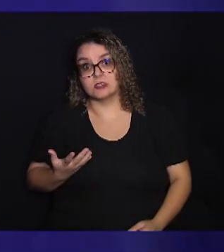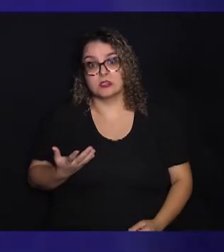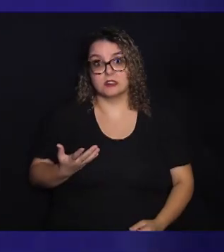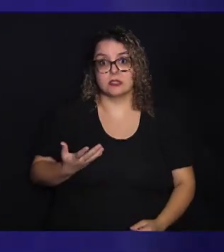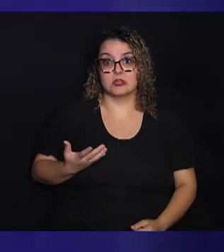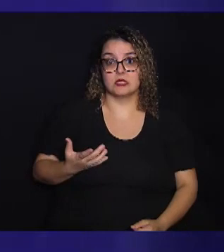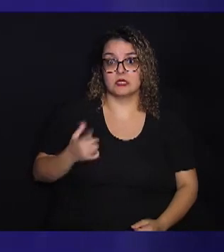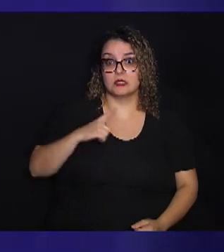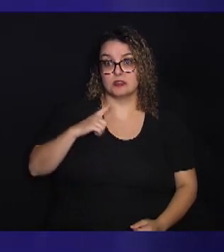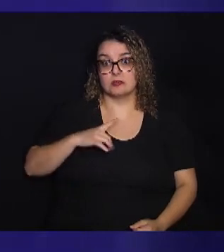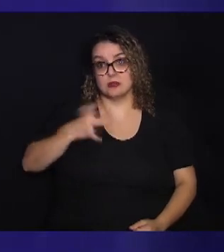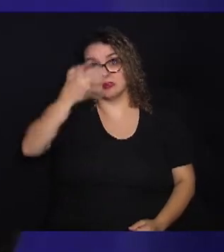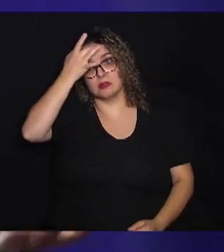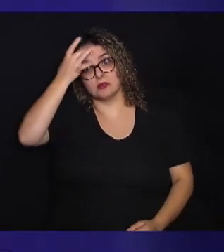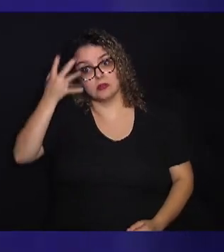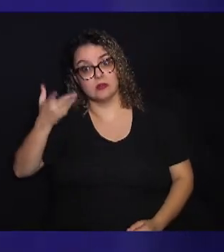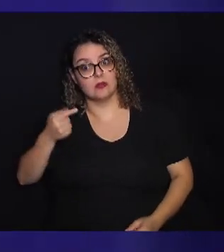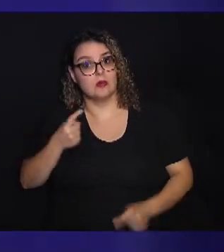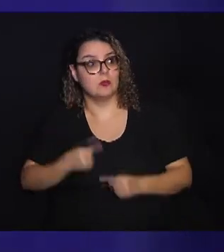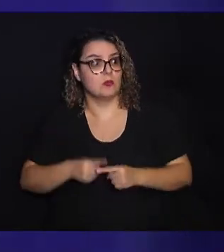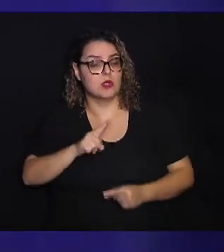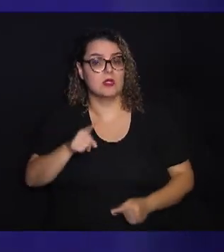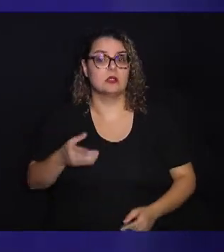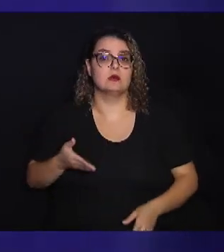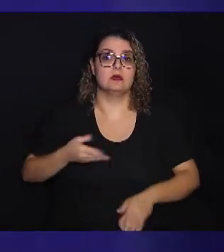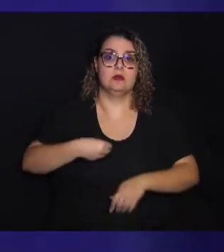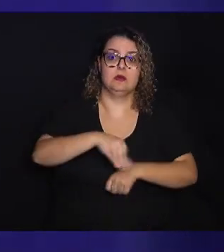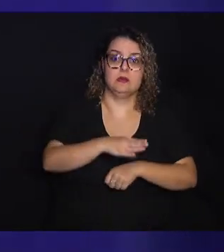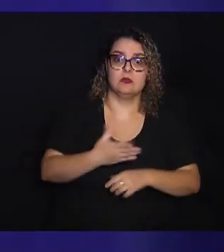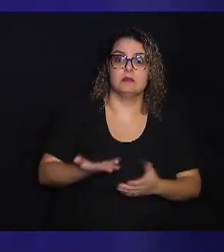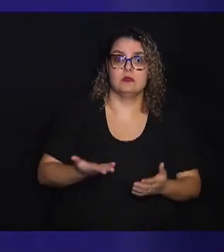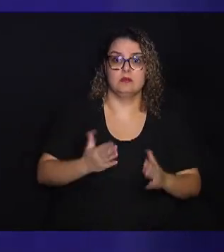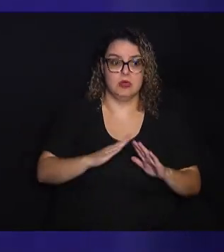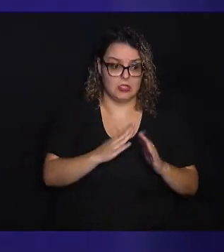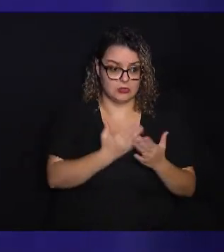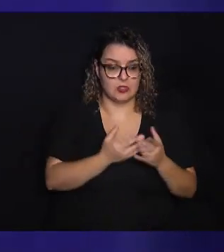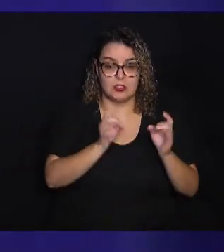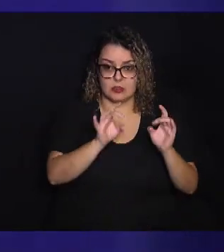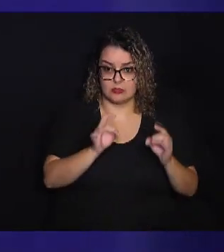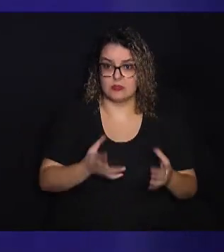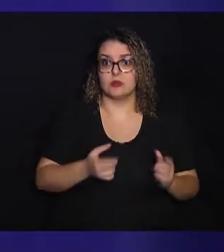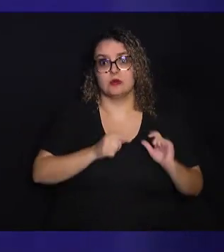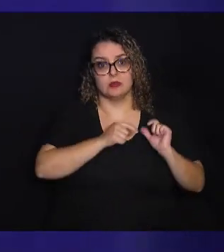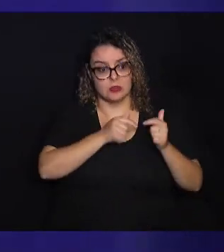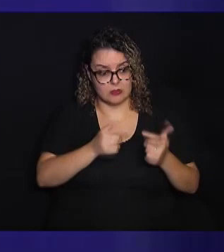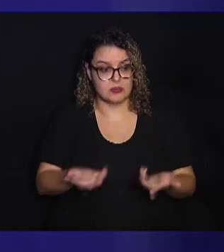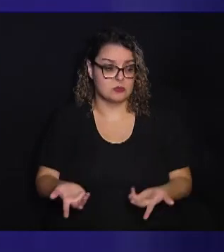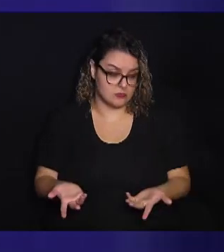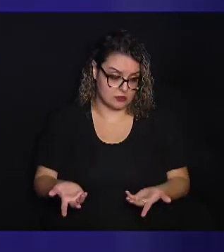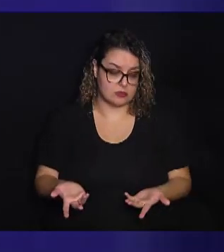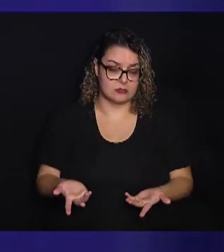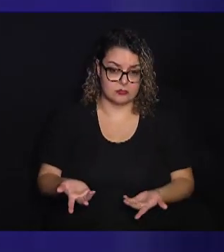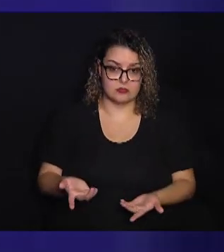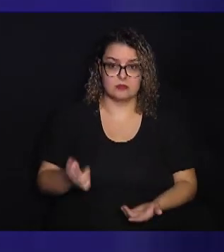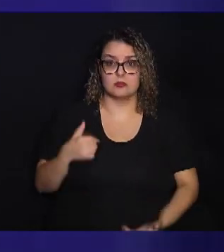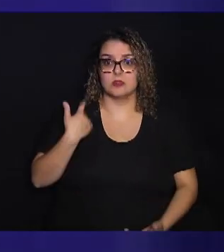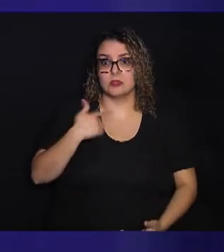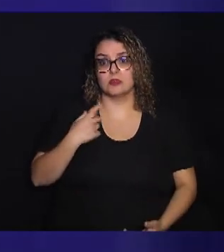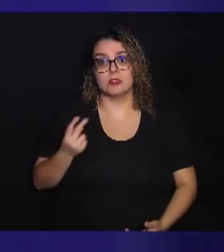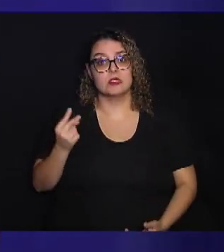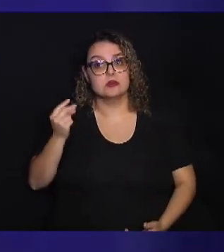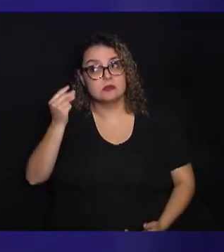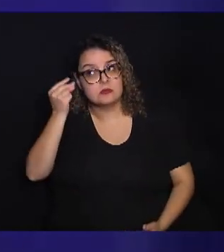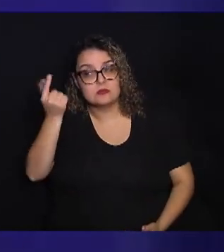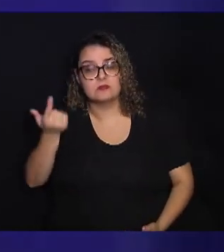tiver talento, por que não encaminhar para uma academia, para uma escola, né, convencional? Então, a gente dá o start.